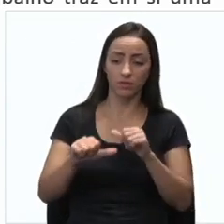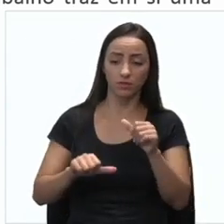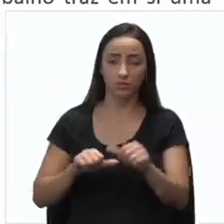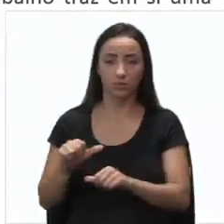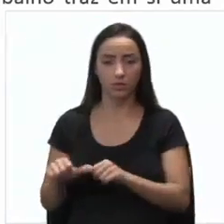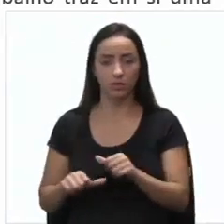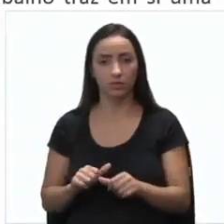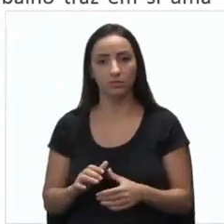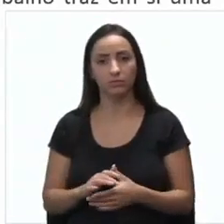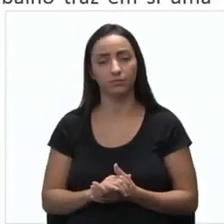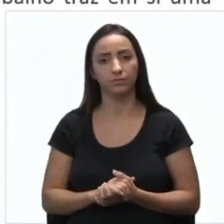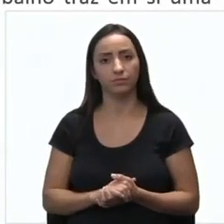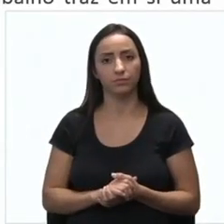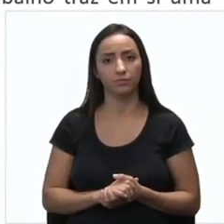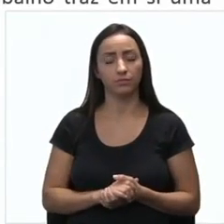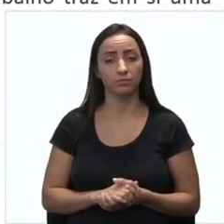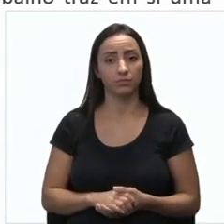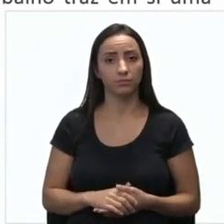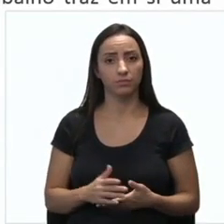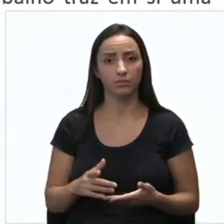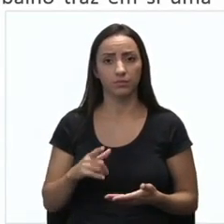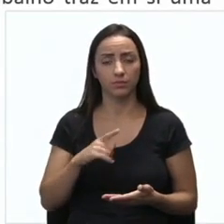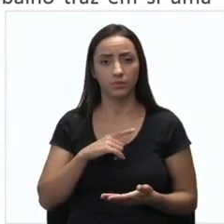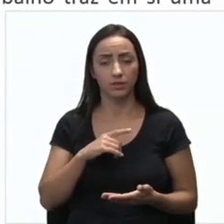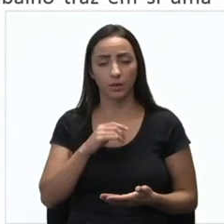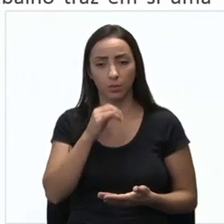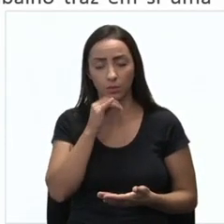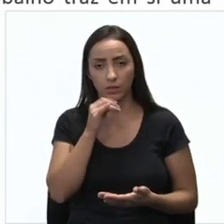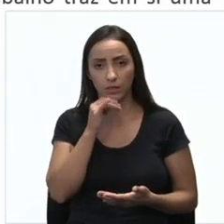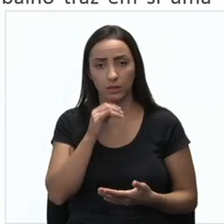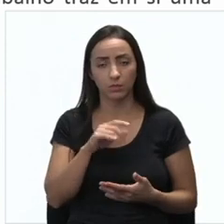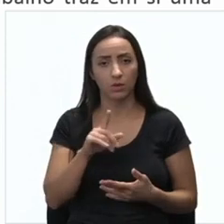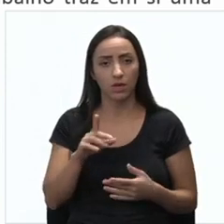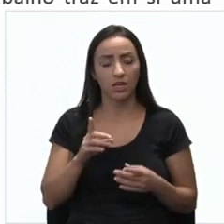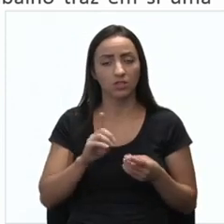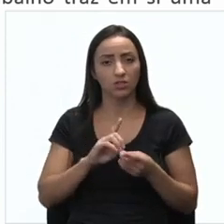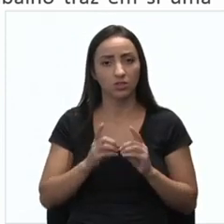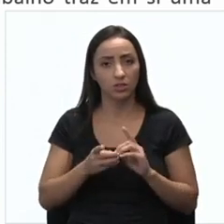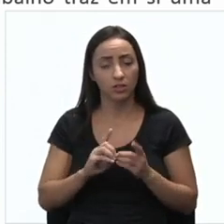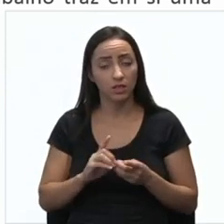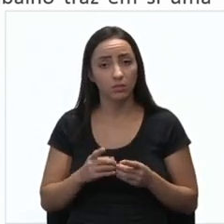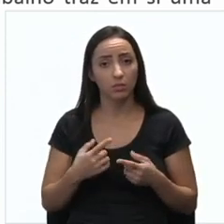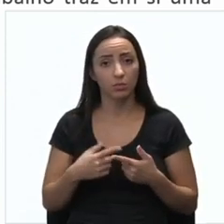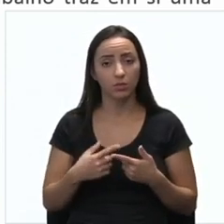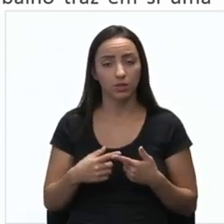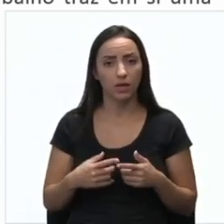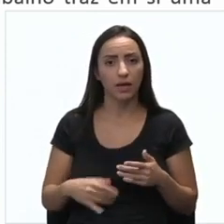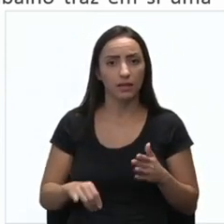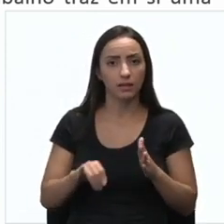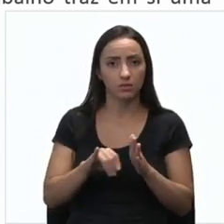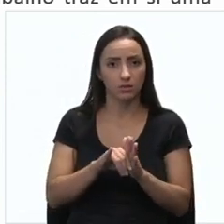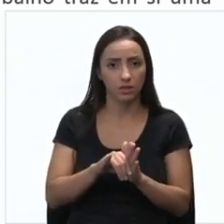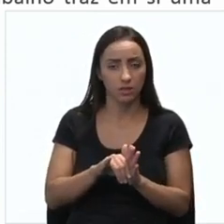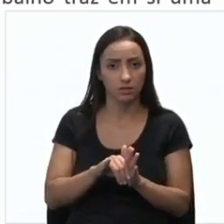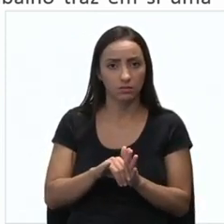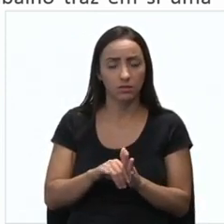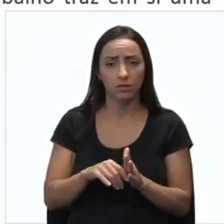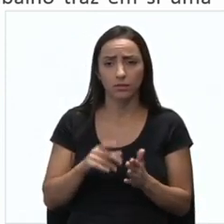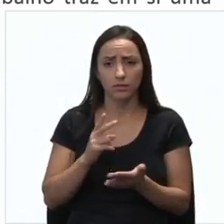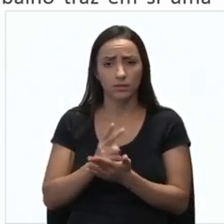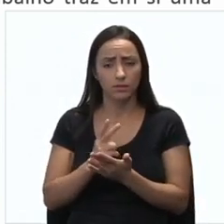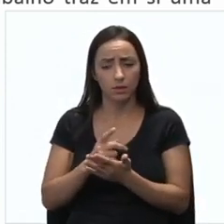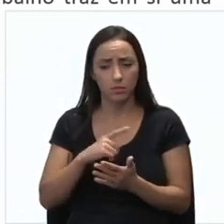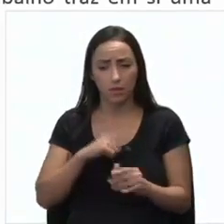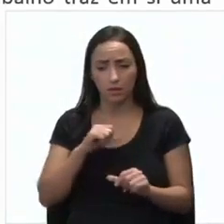transformação. Então tem um caráter aí dinâmico, porque essa identidade está em